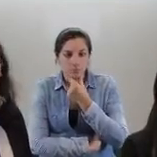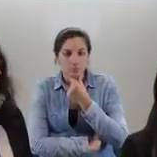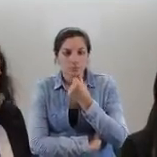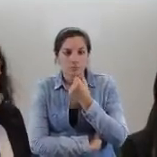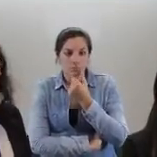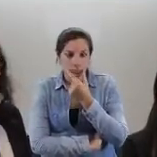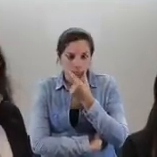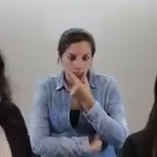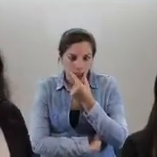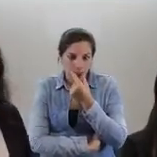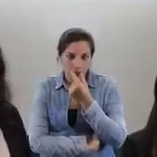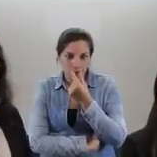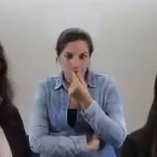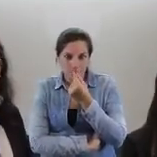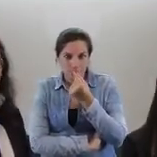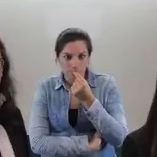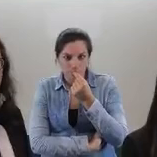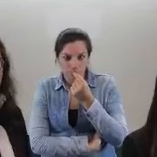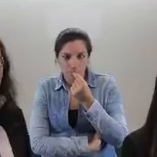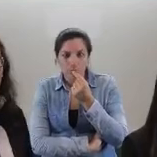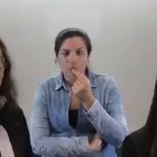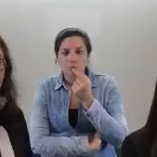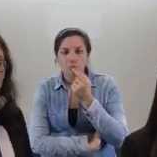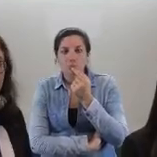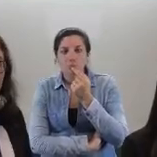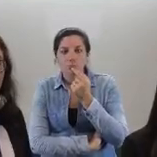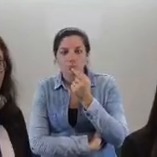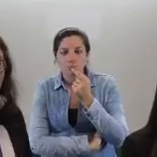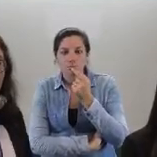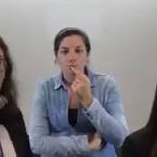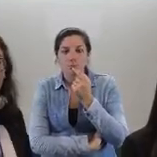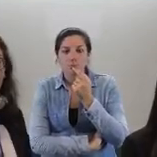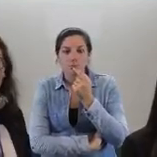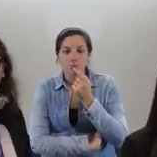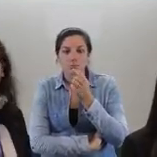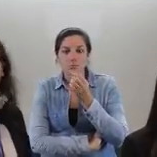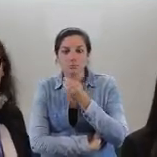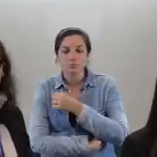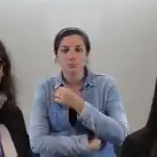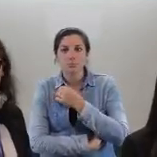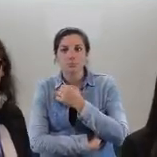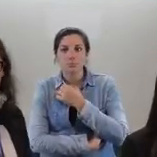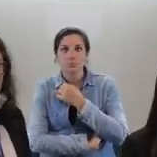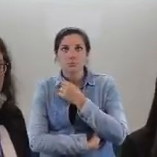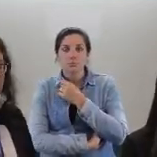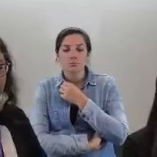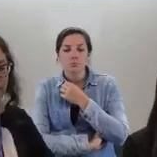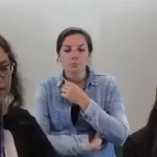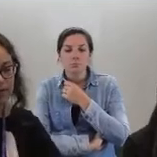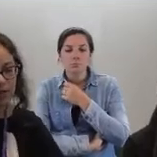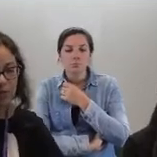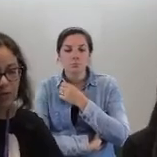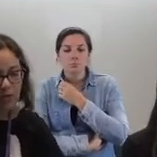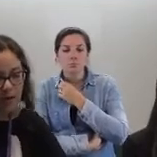número. Caso você tenha um número, o professor passe a norma para você. Você pode pesquisar pelo número ou, então, pela palavra-chave.